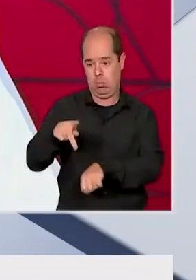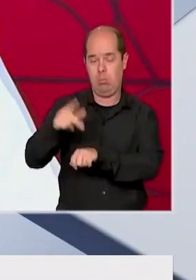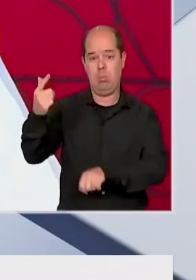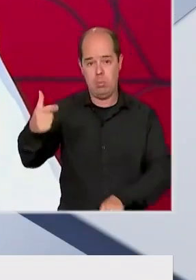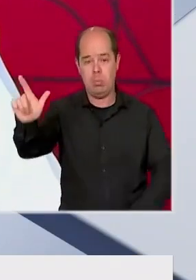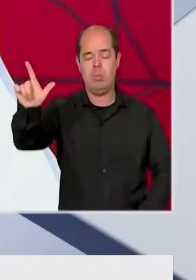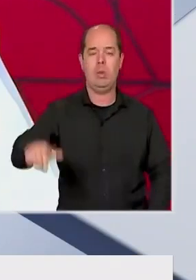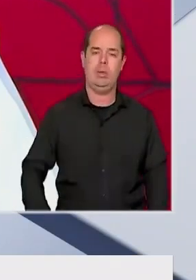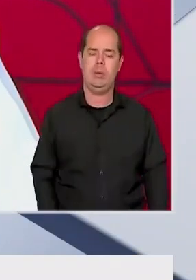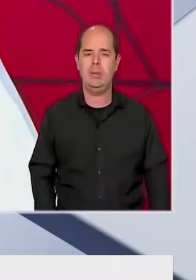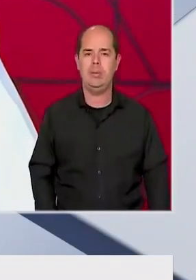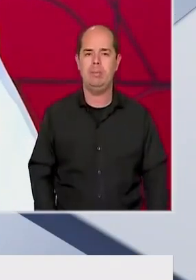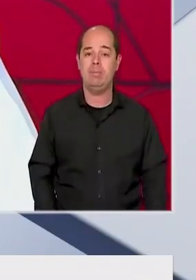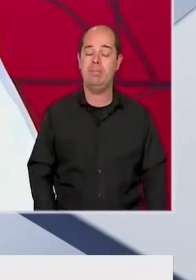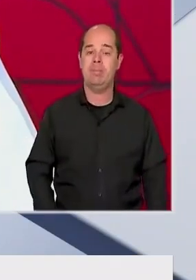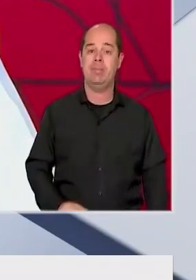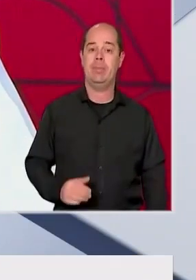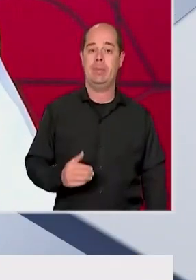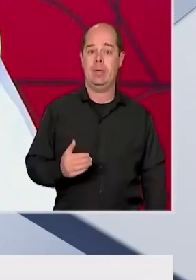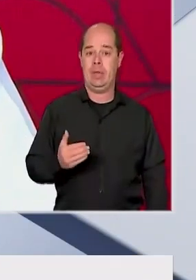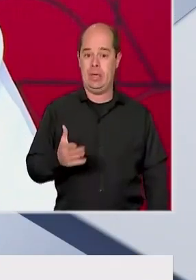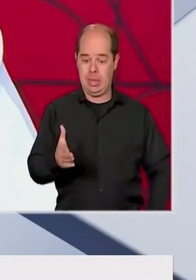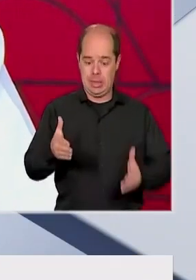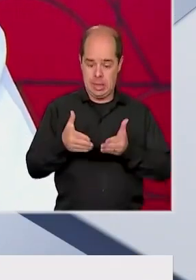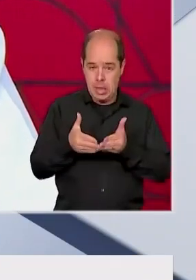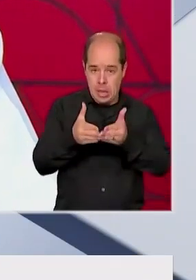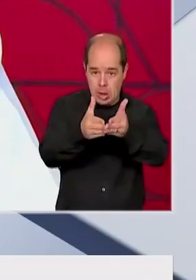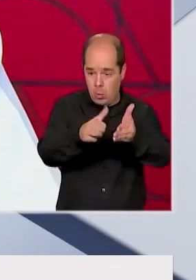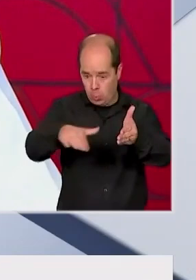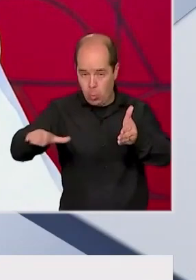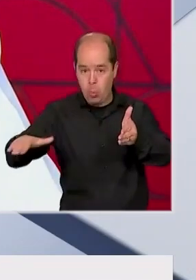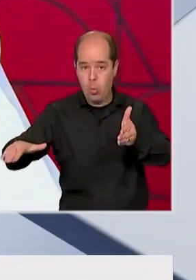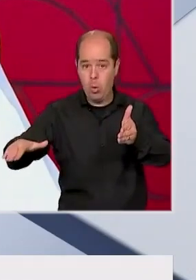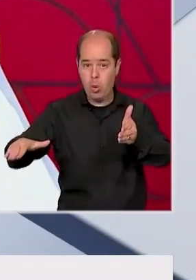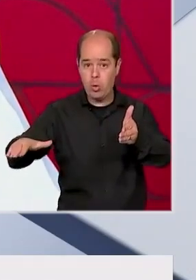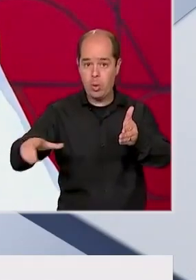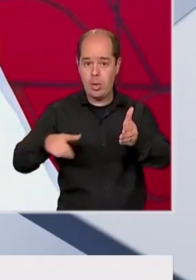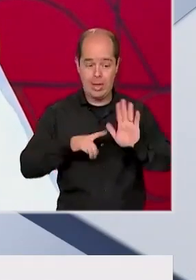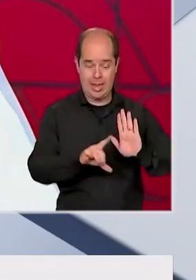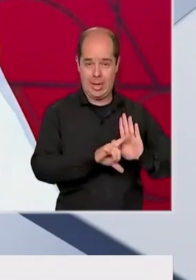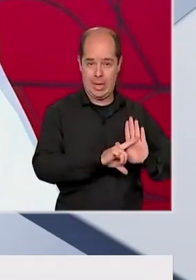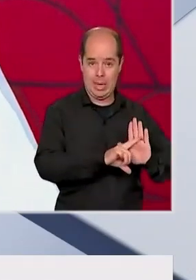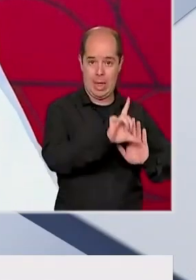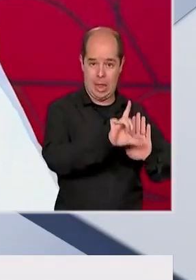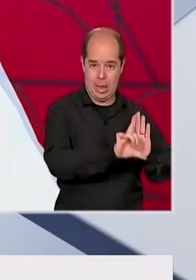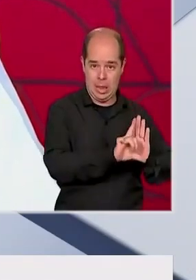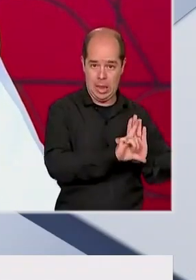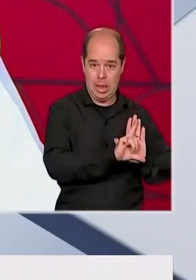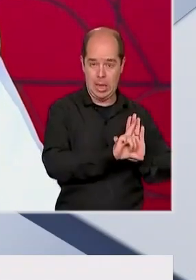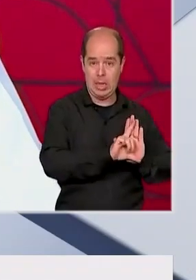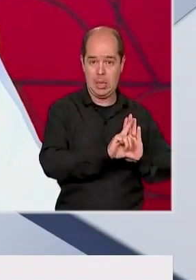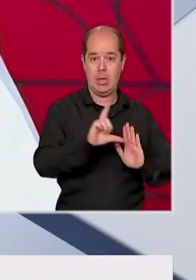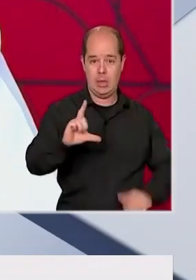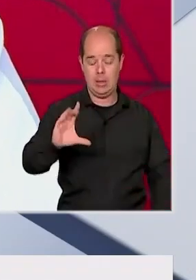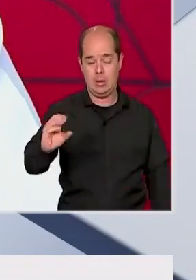pensando nas manchetes que sairão logo depois desse anúncio anúncio perdão que foi feito pelo Governo Federal disse eu sei que dirão que